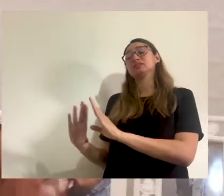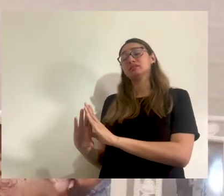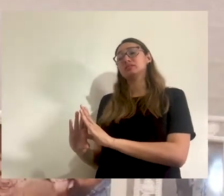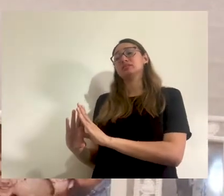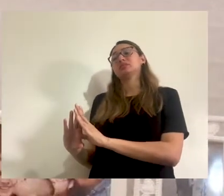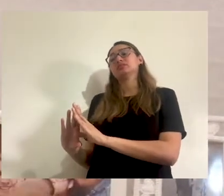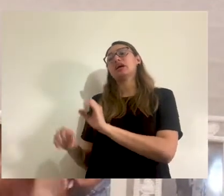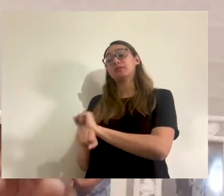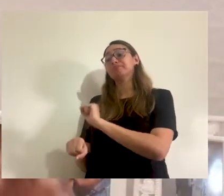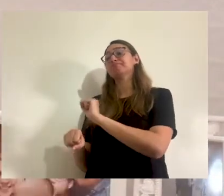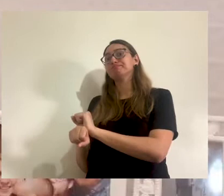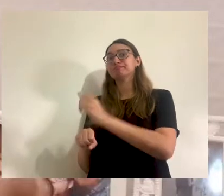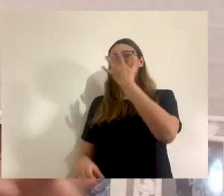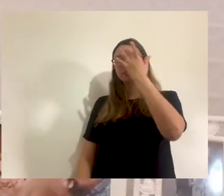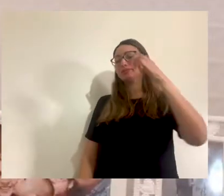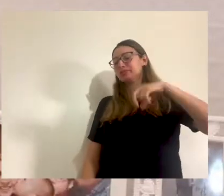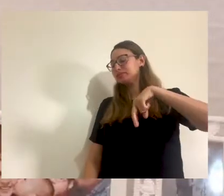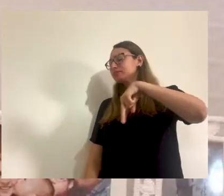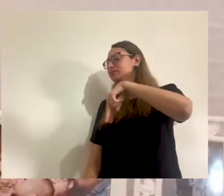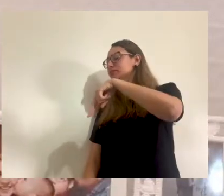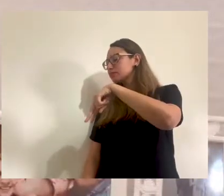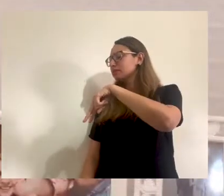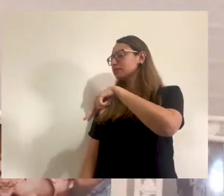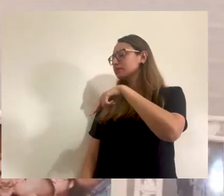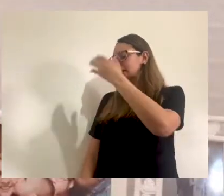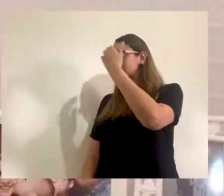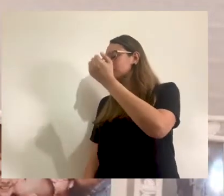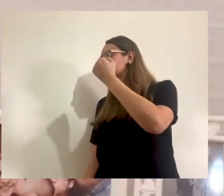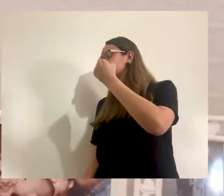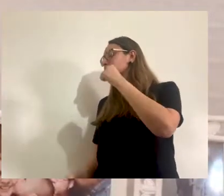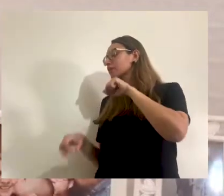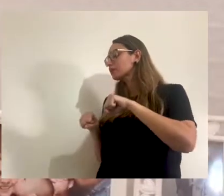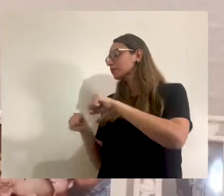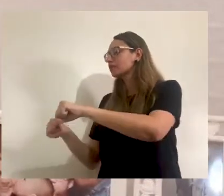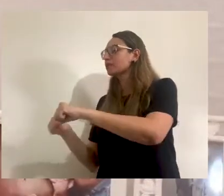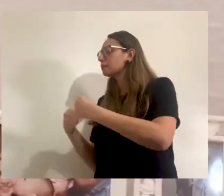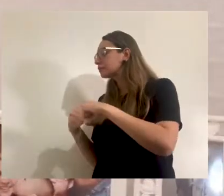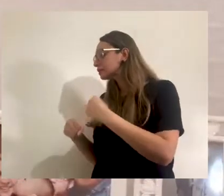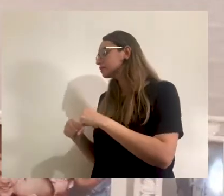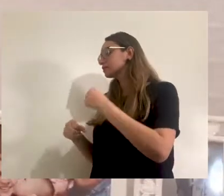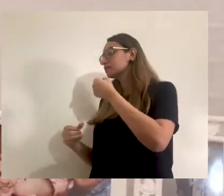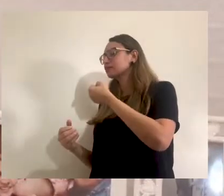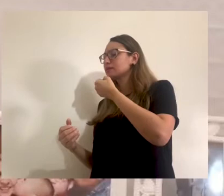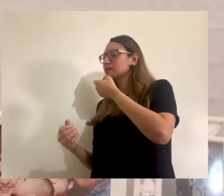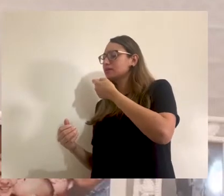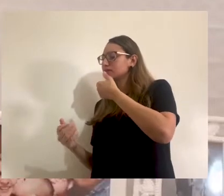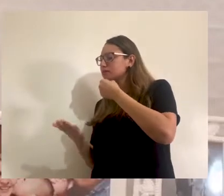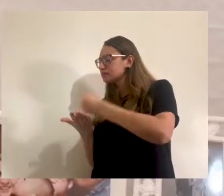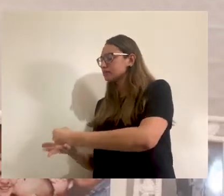aguardando alguém que possa ir até lá, saber quais são as suas necessidades, ir ao supermercado ou à farmácia e suprir as suas